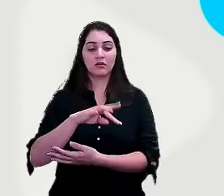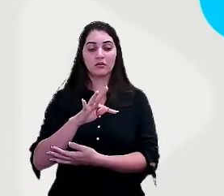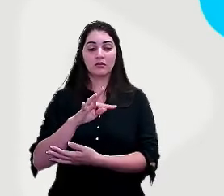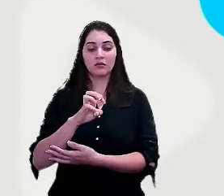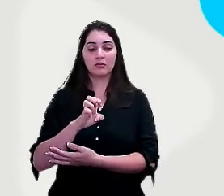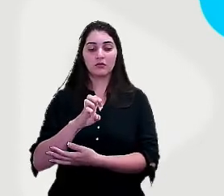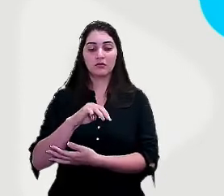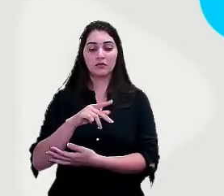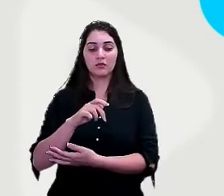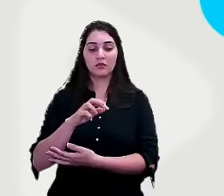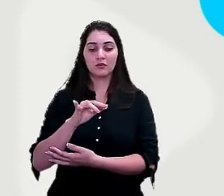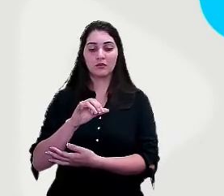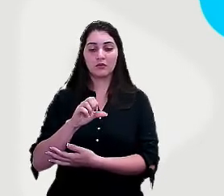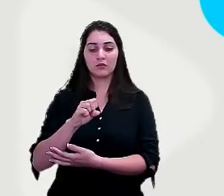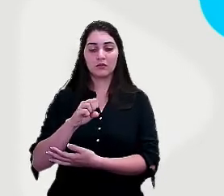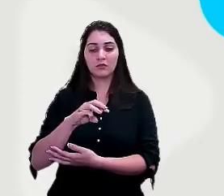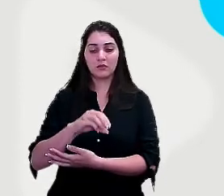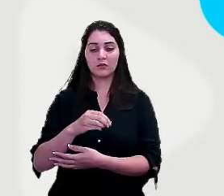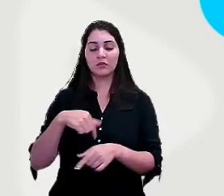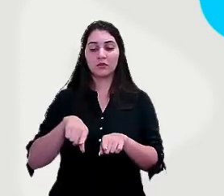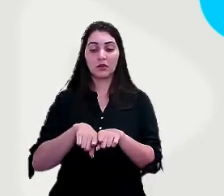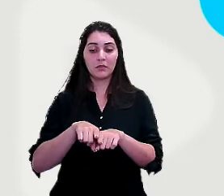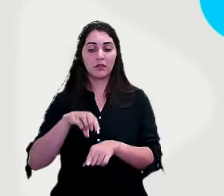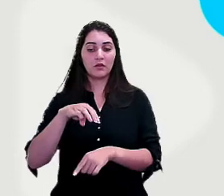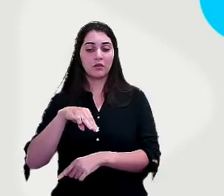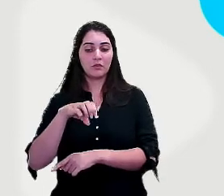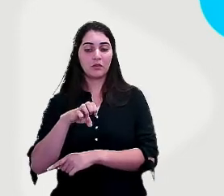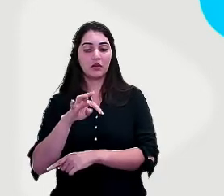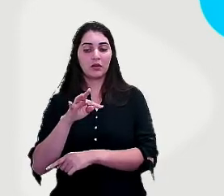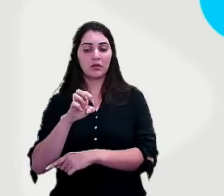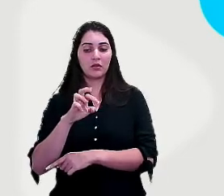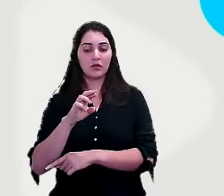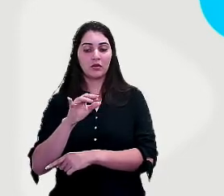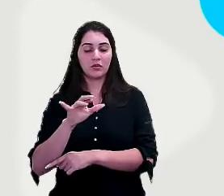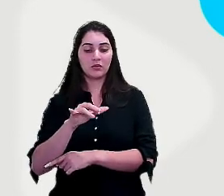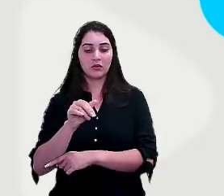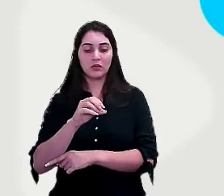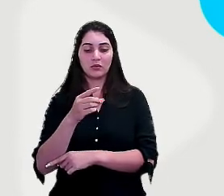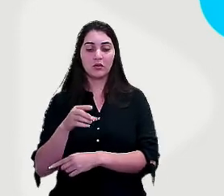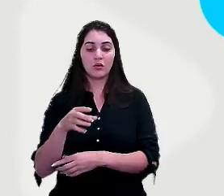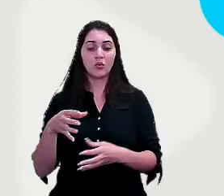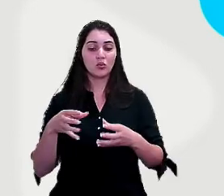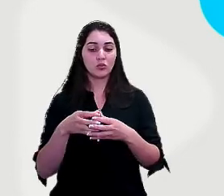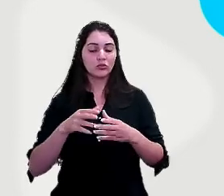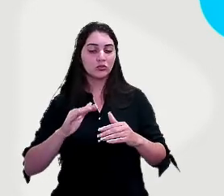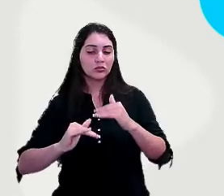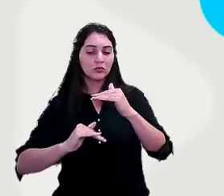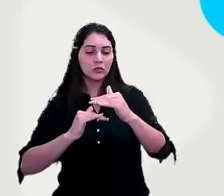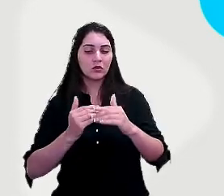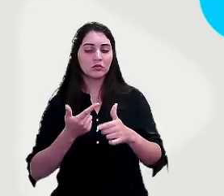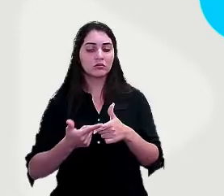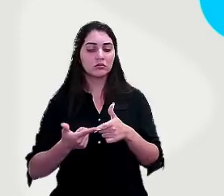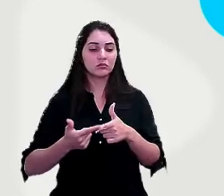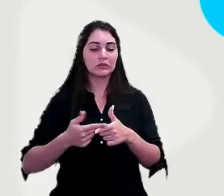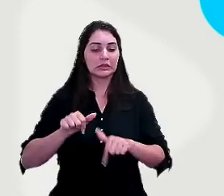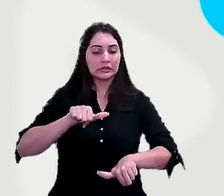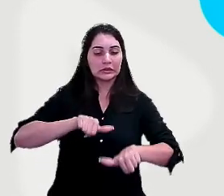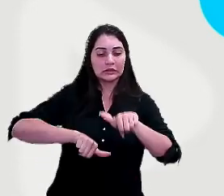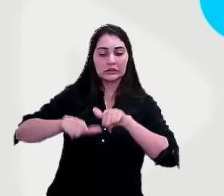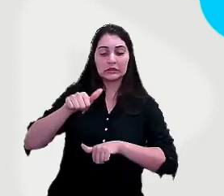meteorização, que é o conjunto de processos que provocam a alteração e a decomposição das rochas como resultado da ação dos